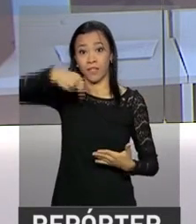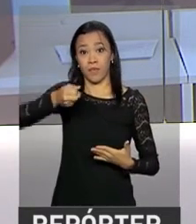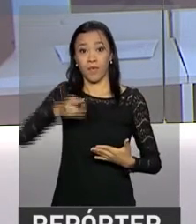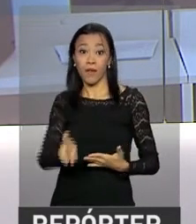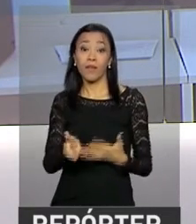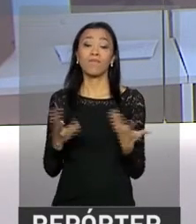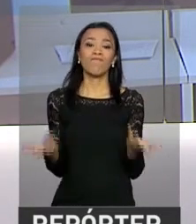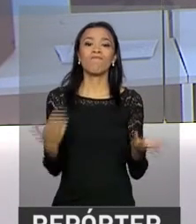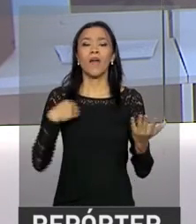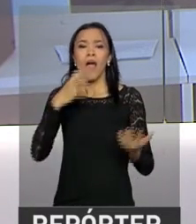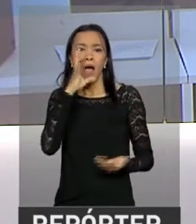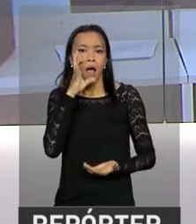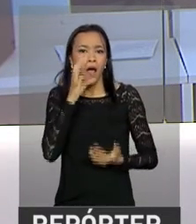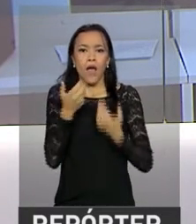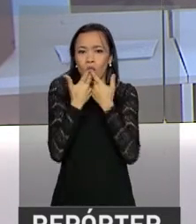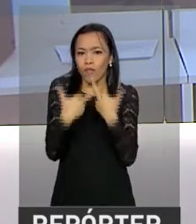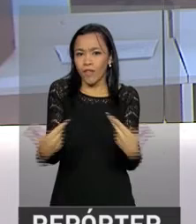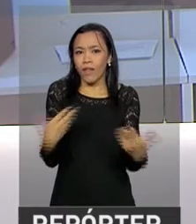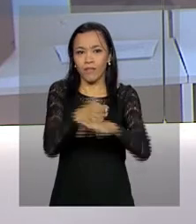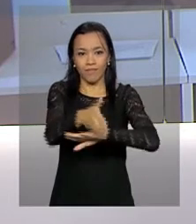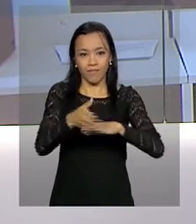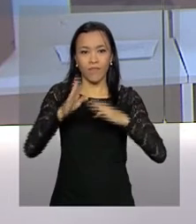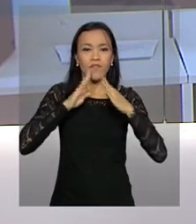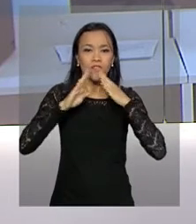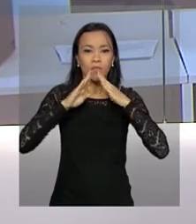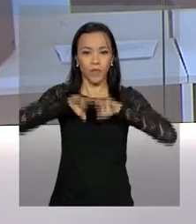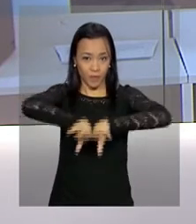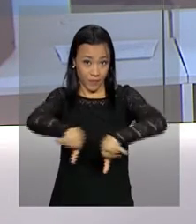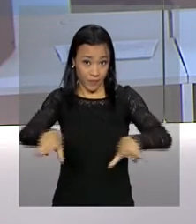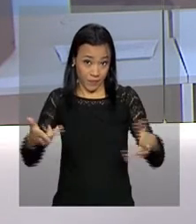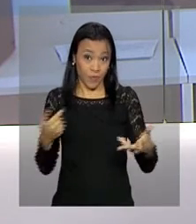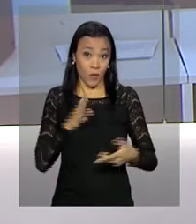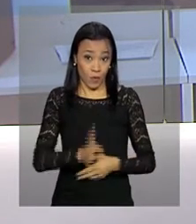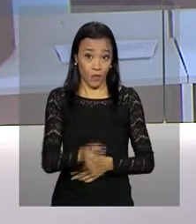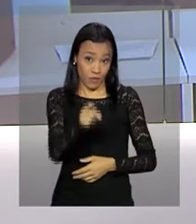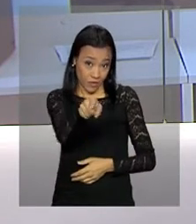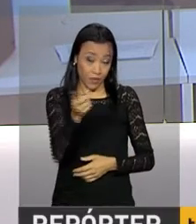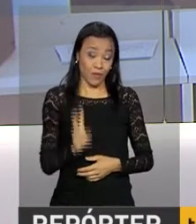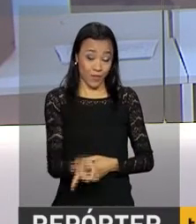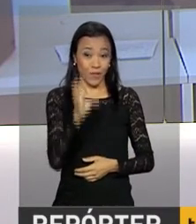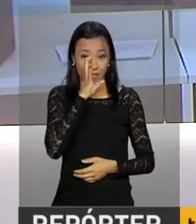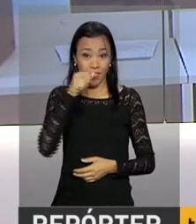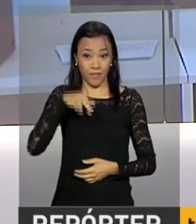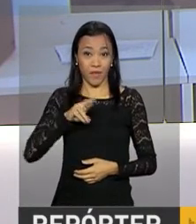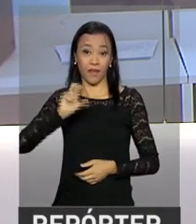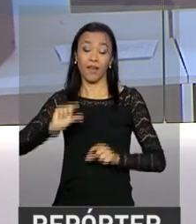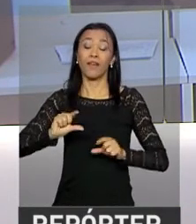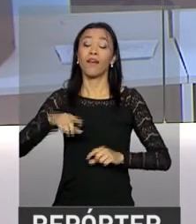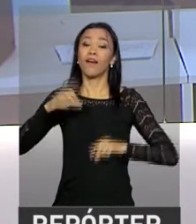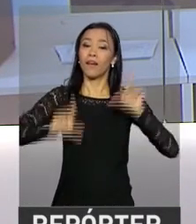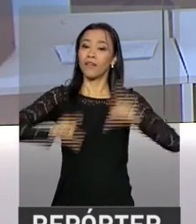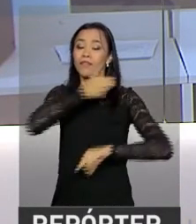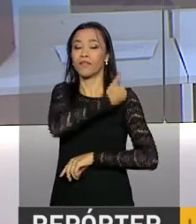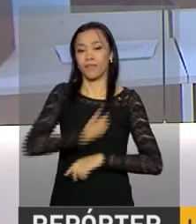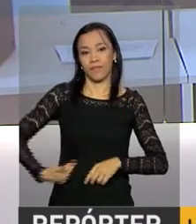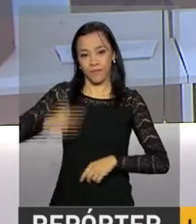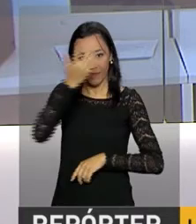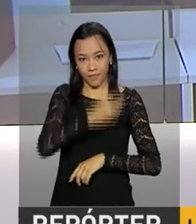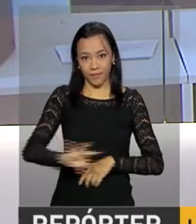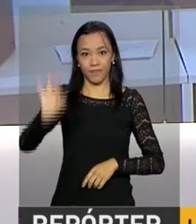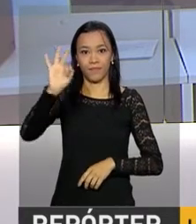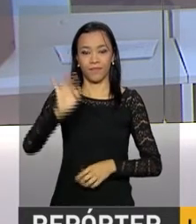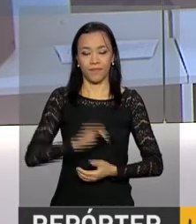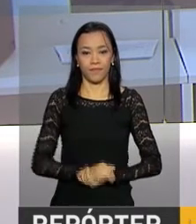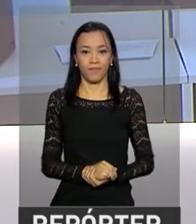nbr acompanhe também as novidades em nossas redes sociais e você continue com a gente aqui na nbr a tv do governo